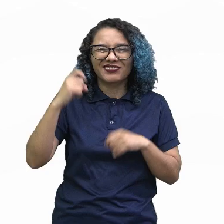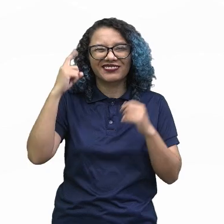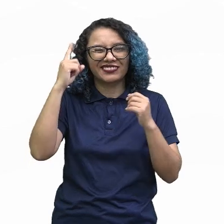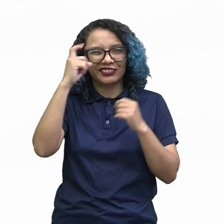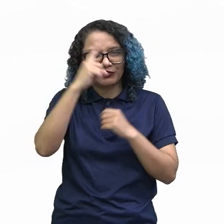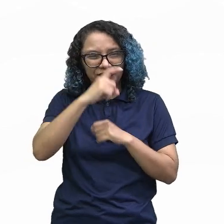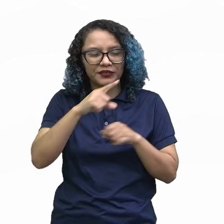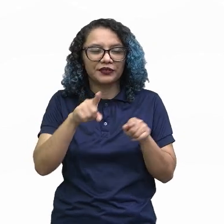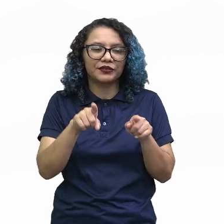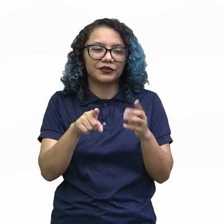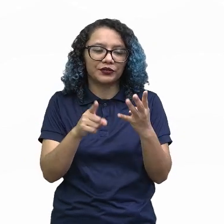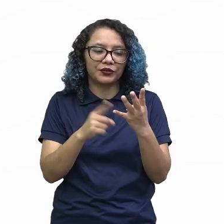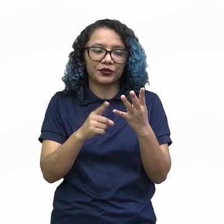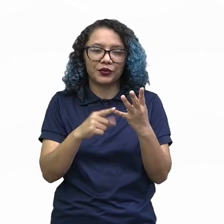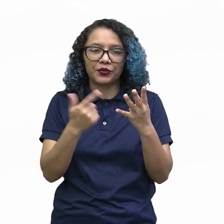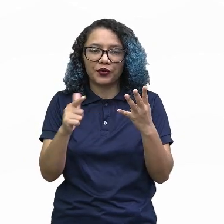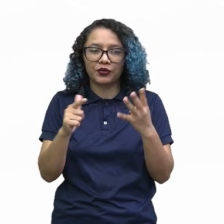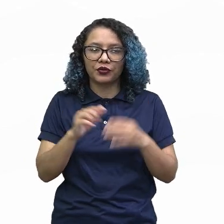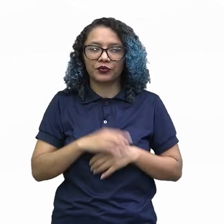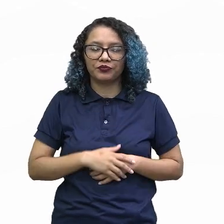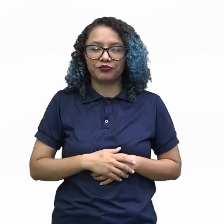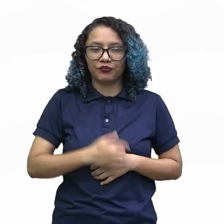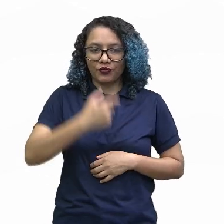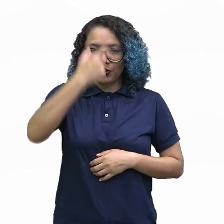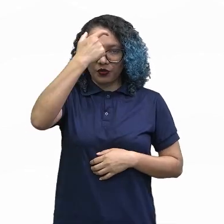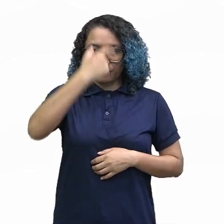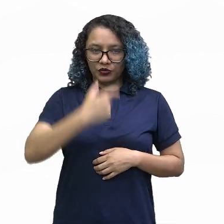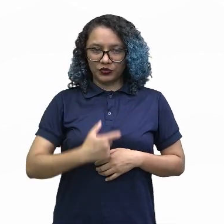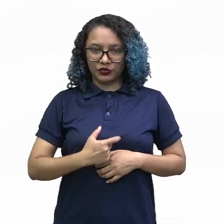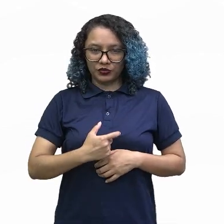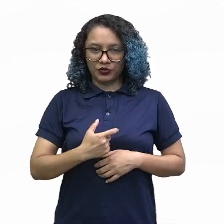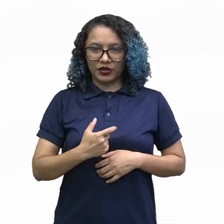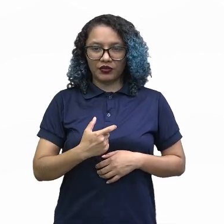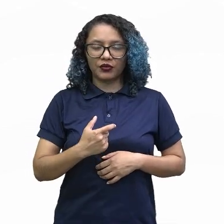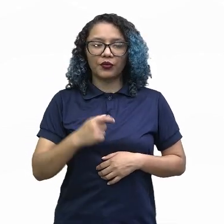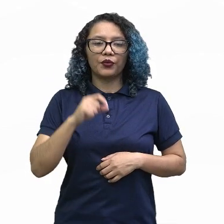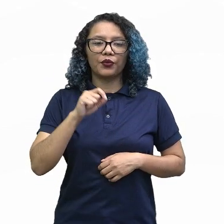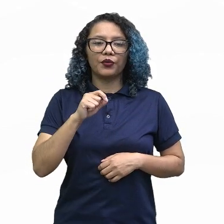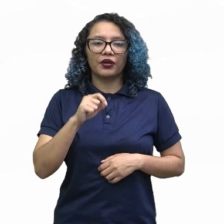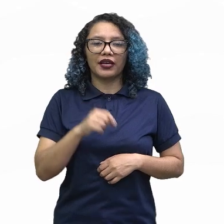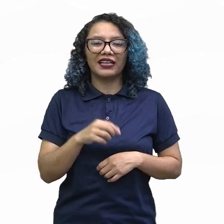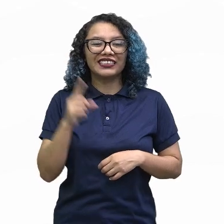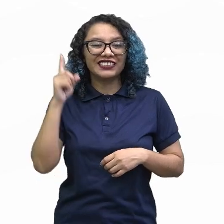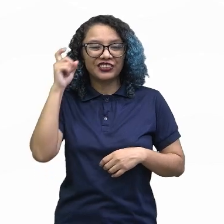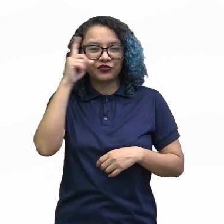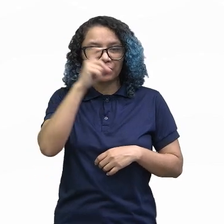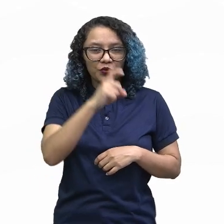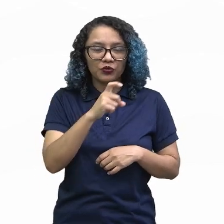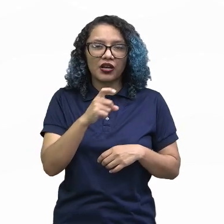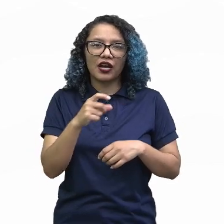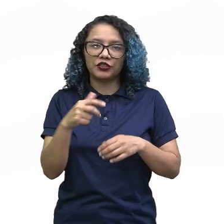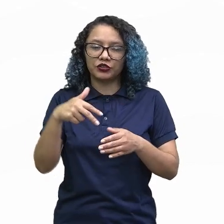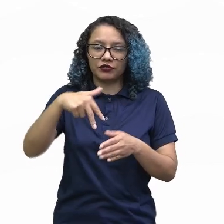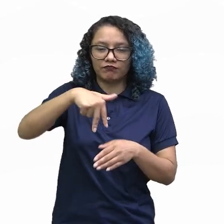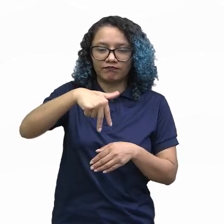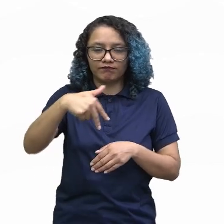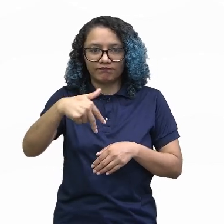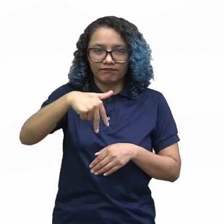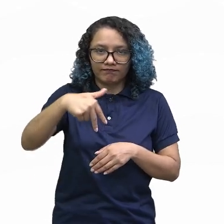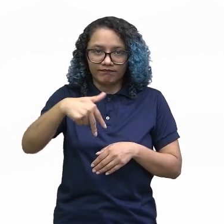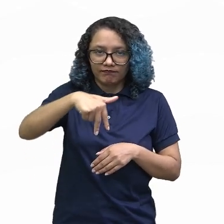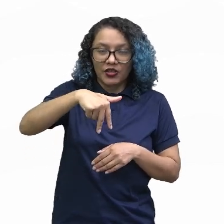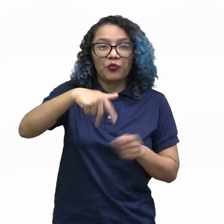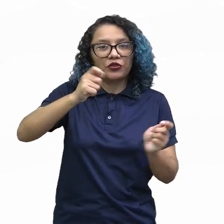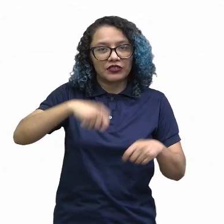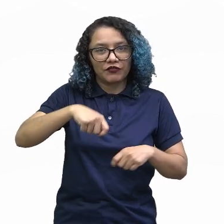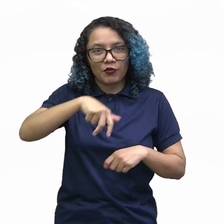uma instabilidade postural, dificuldade para manter o equilíbrio, aumentando o risco de quedas. Né?